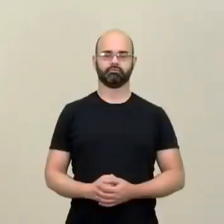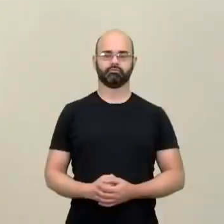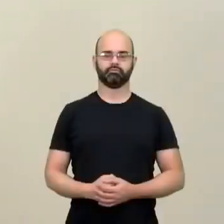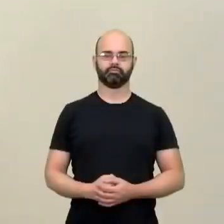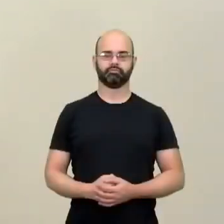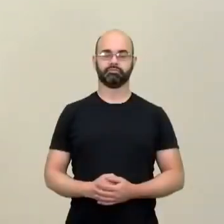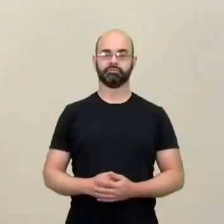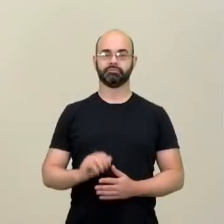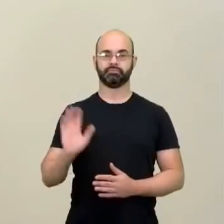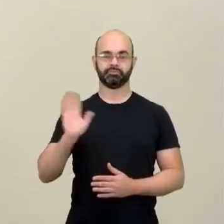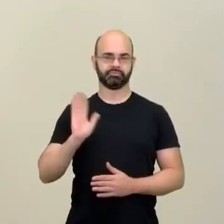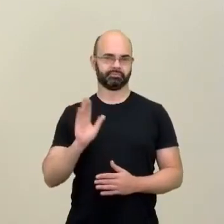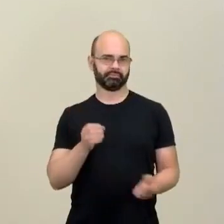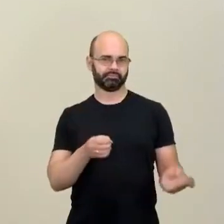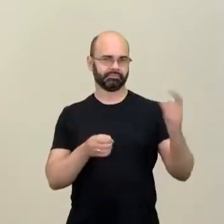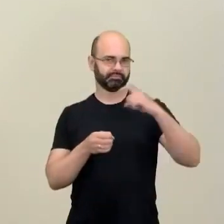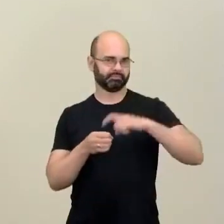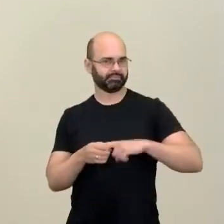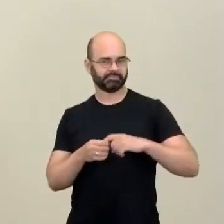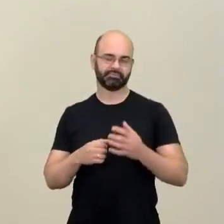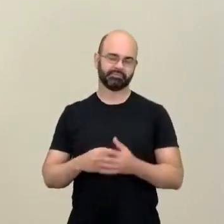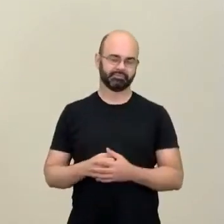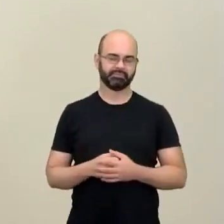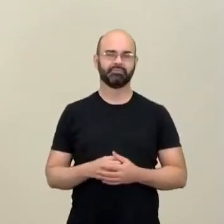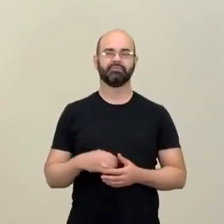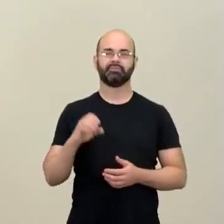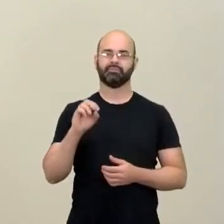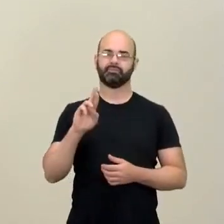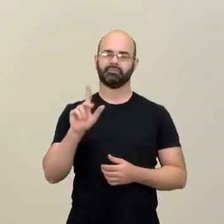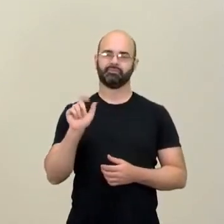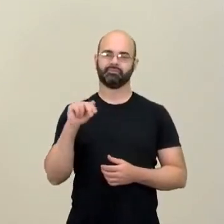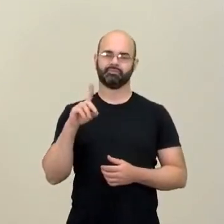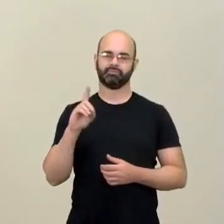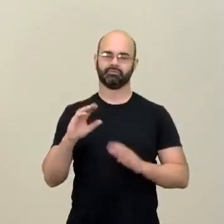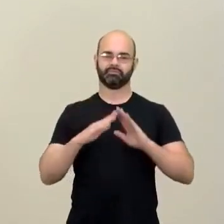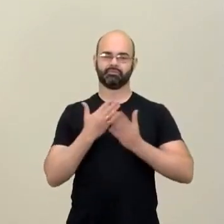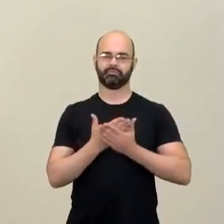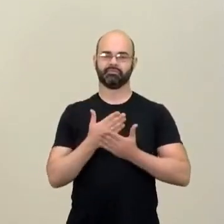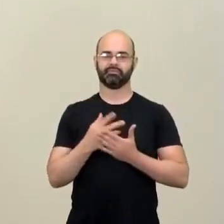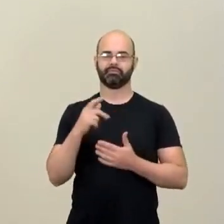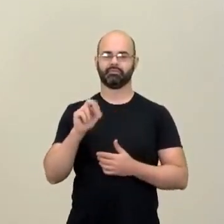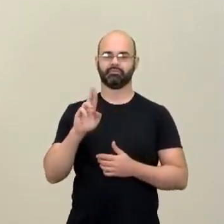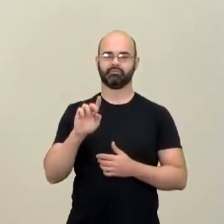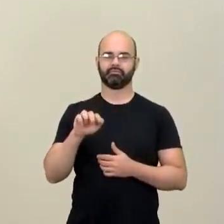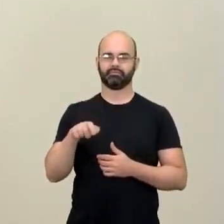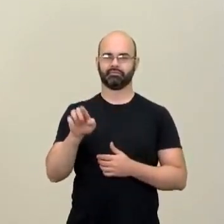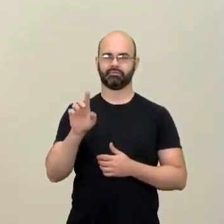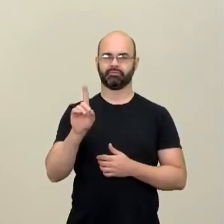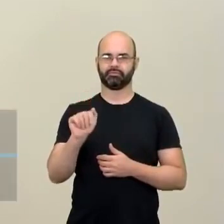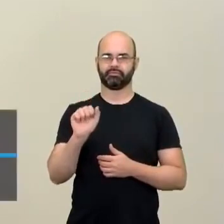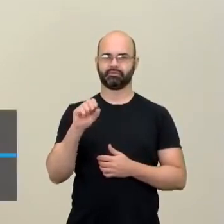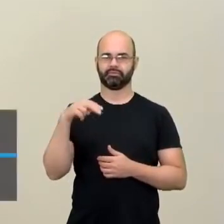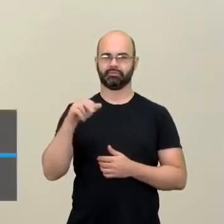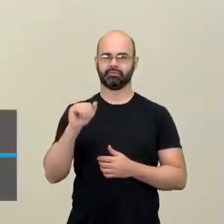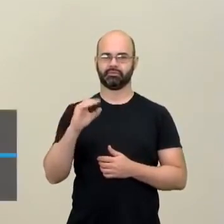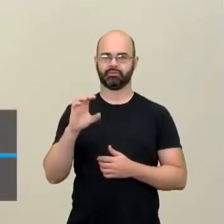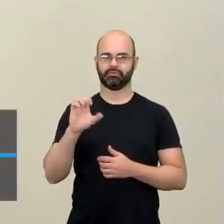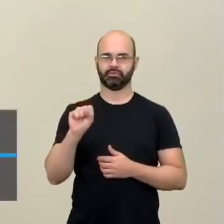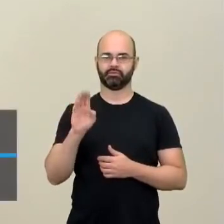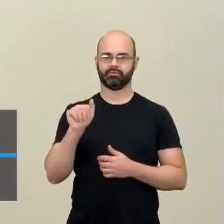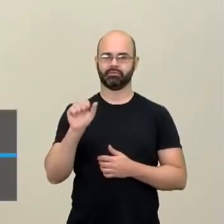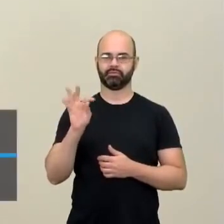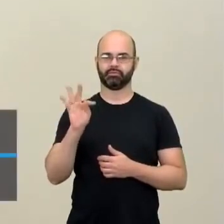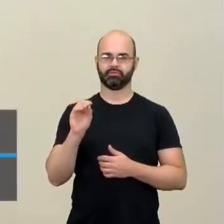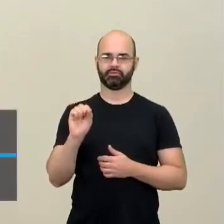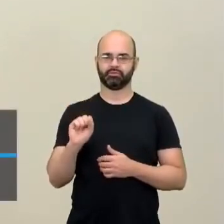Osmar, voltamos aqui, ó, com o professor Orlando da Escola Parque das Nações Bastos, Com o PEI Inácio Assis